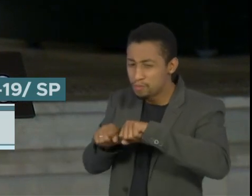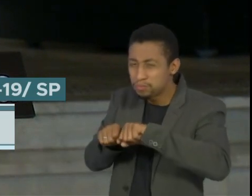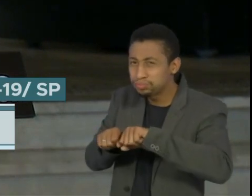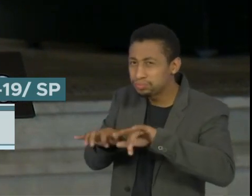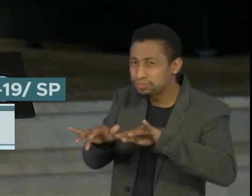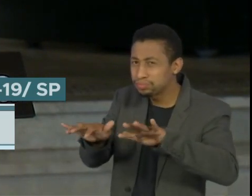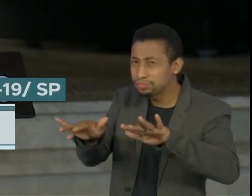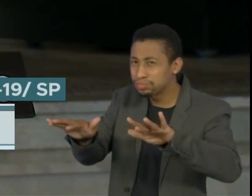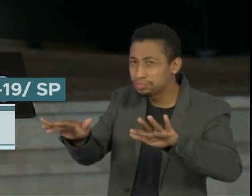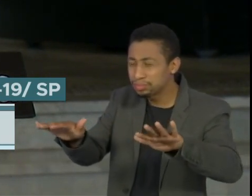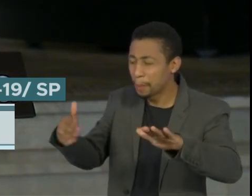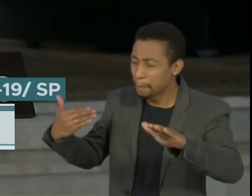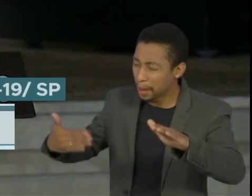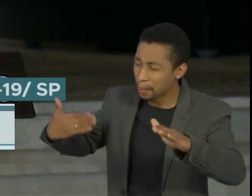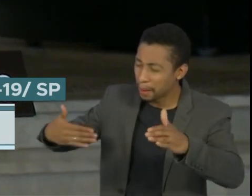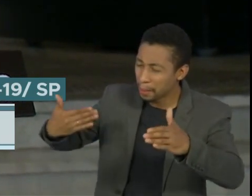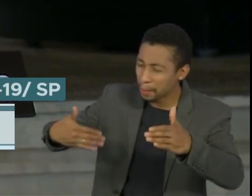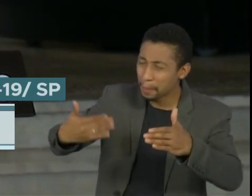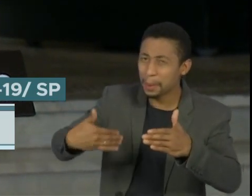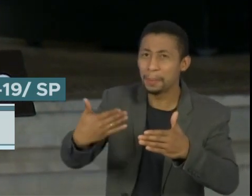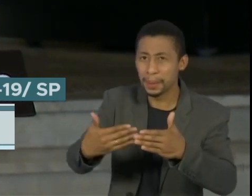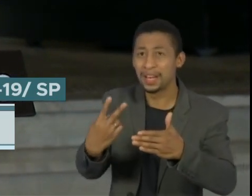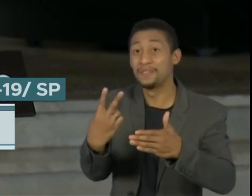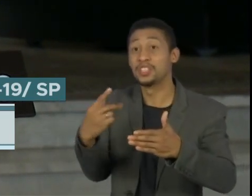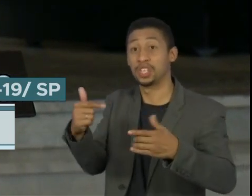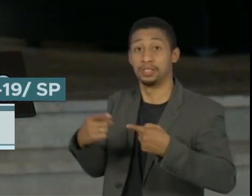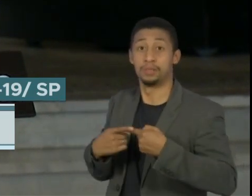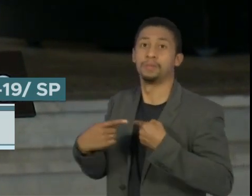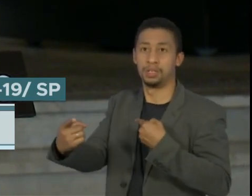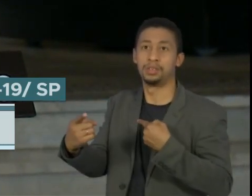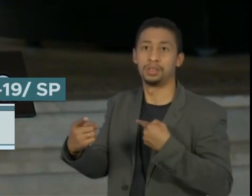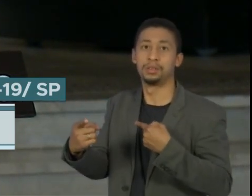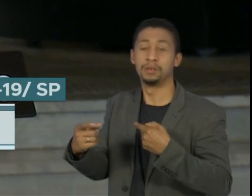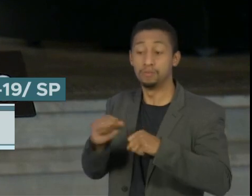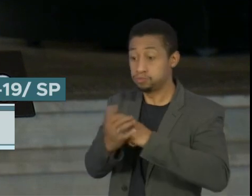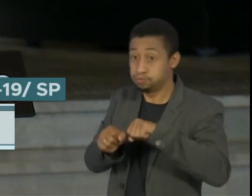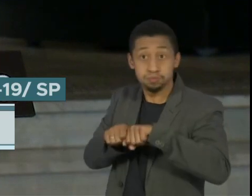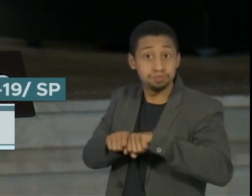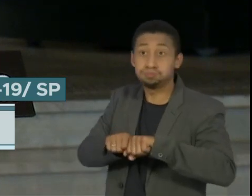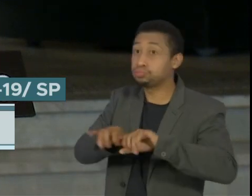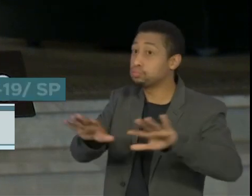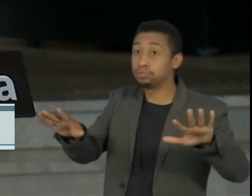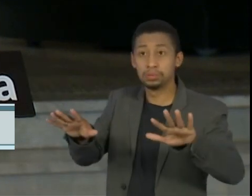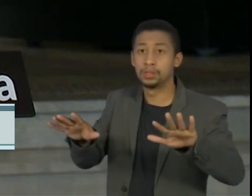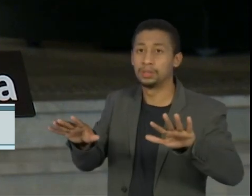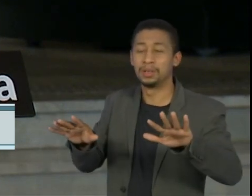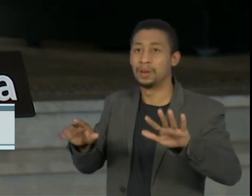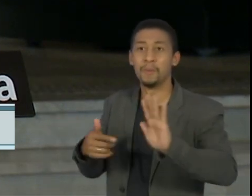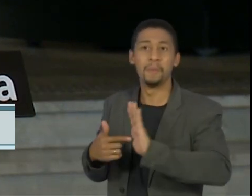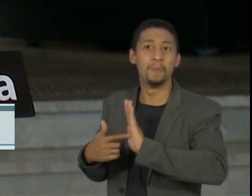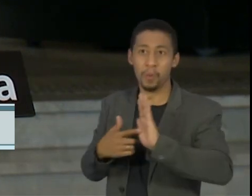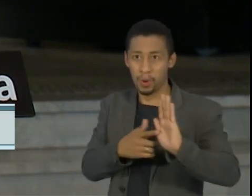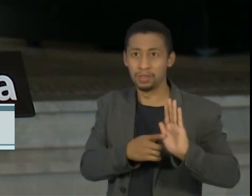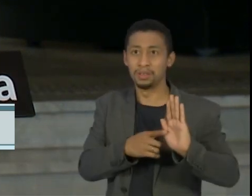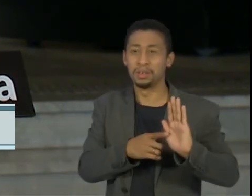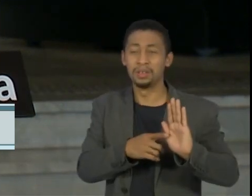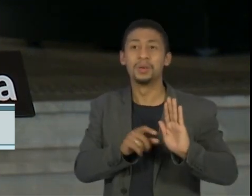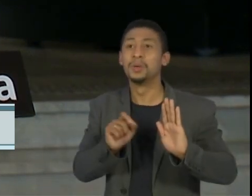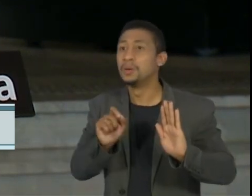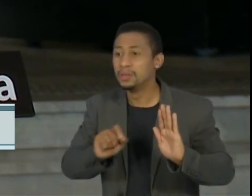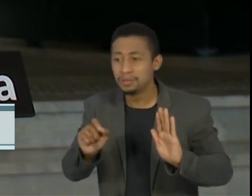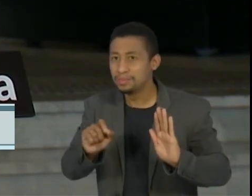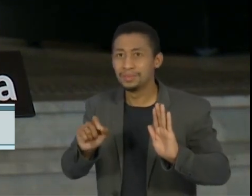epidemiológica, historicamente, é a semana onde é maior o número de casos de internação por